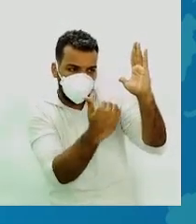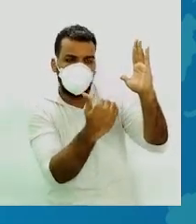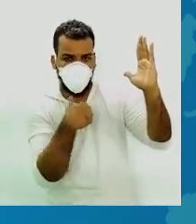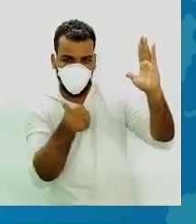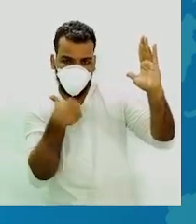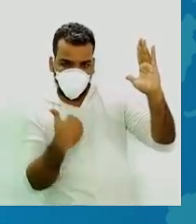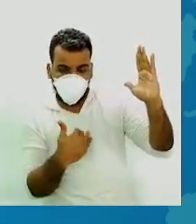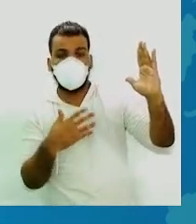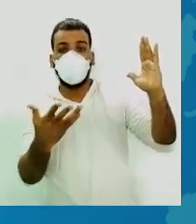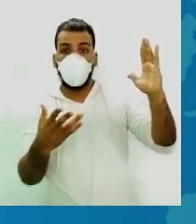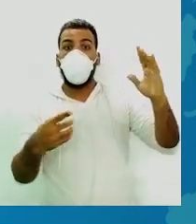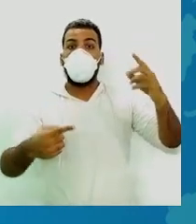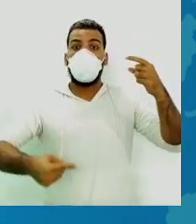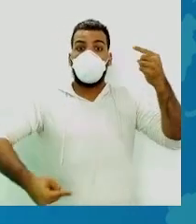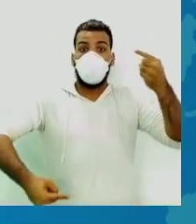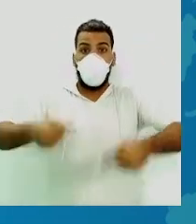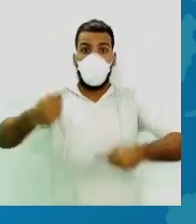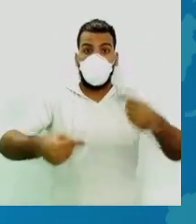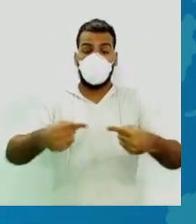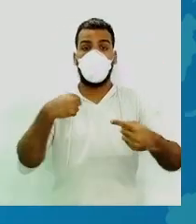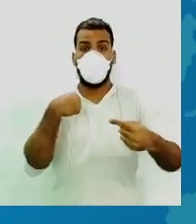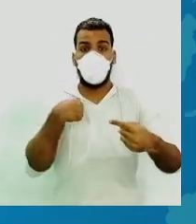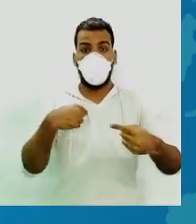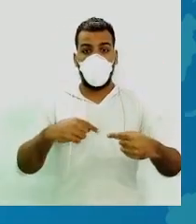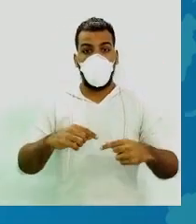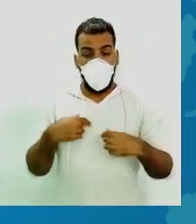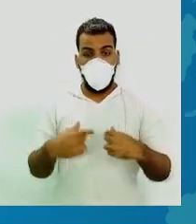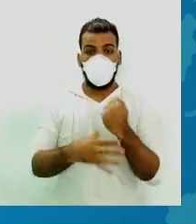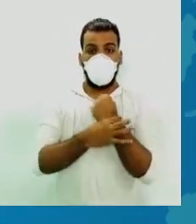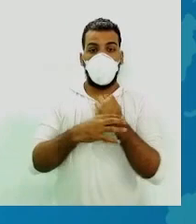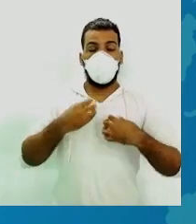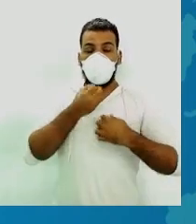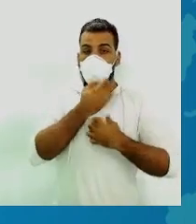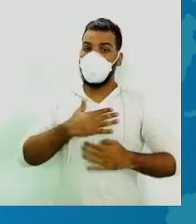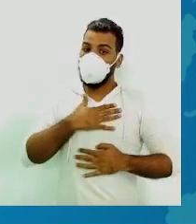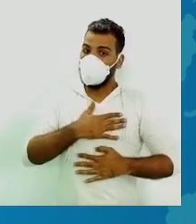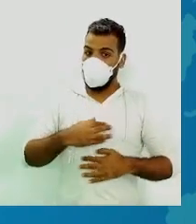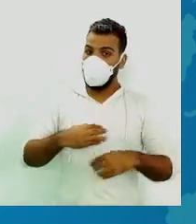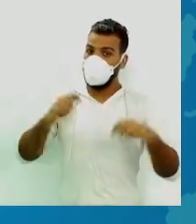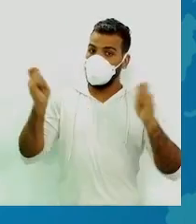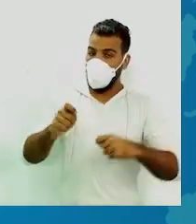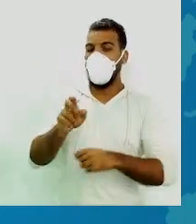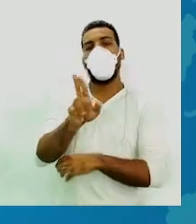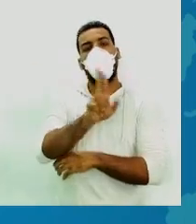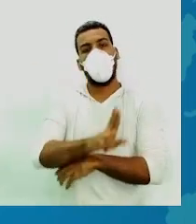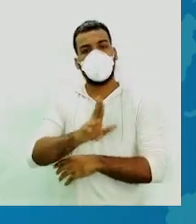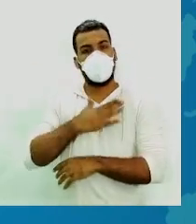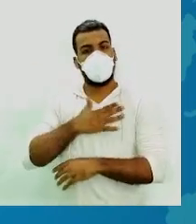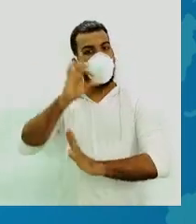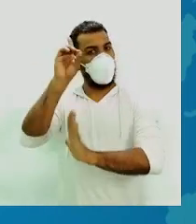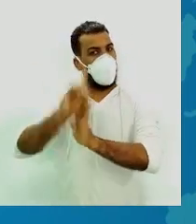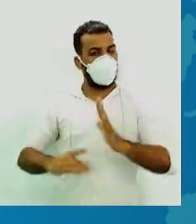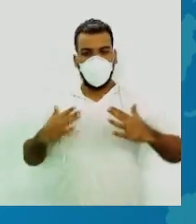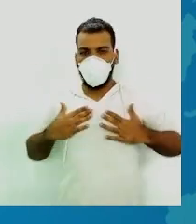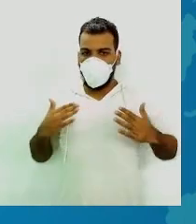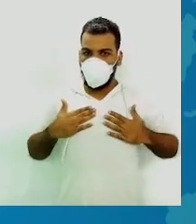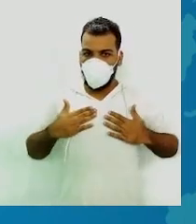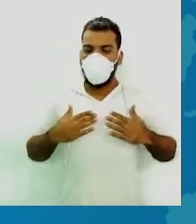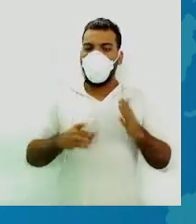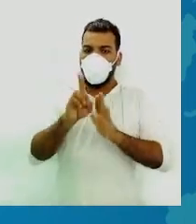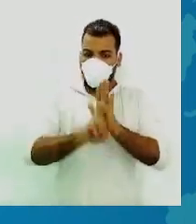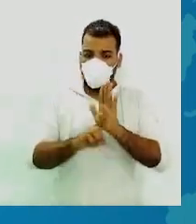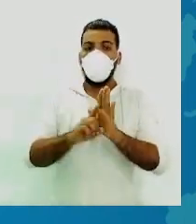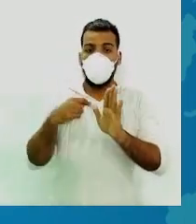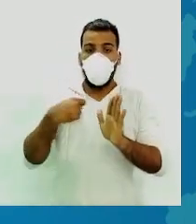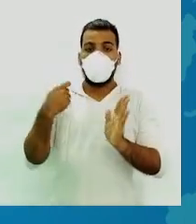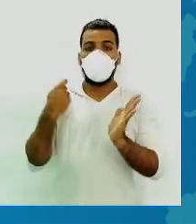poder político é assegurar o meu bem-estar para que eu possa usufruir dos meus direitos e cumprir